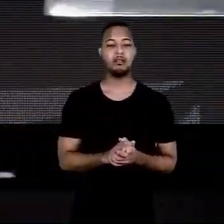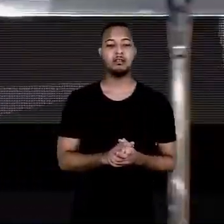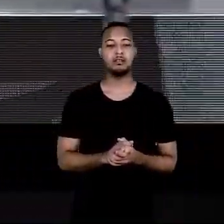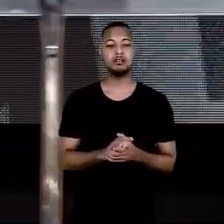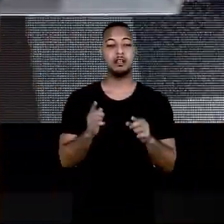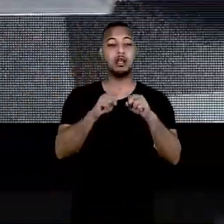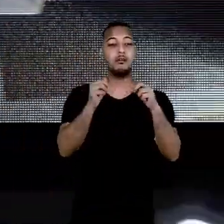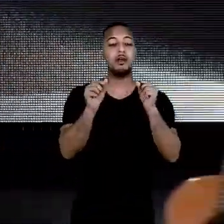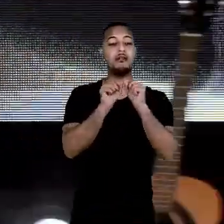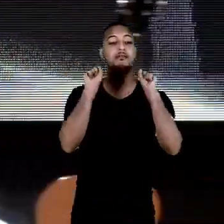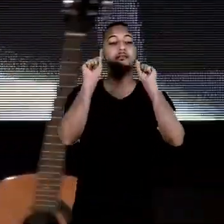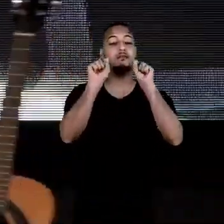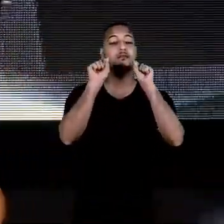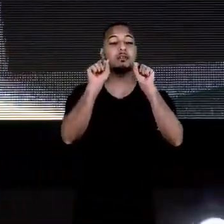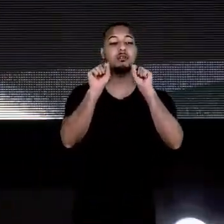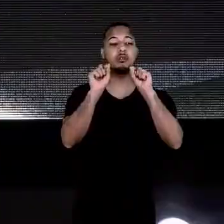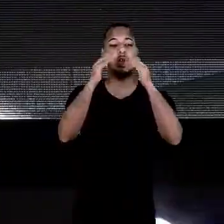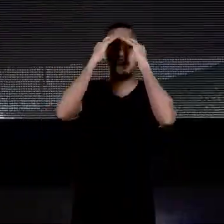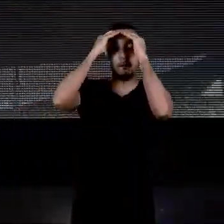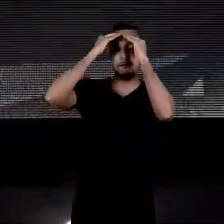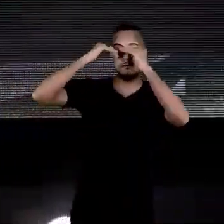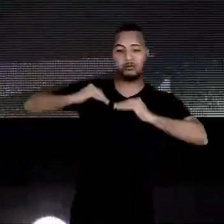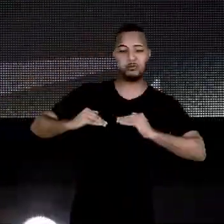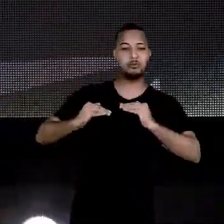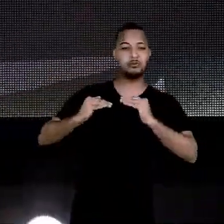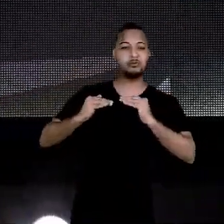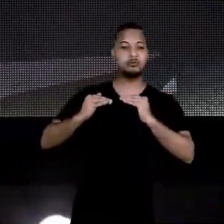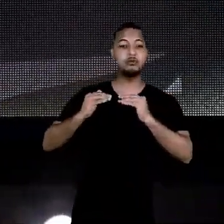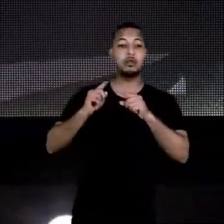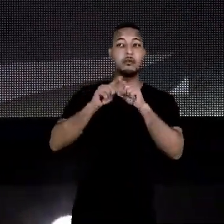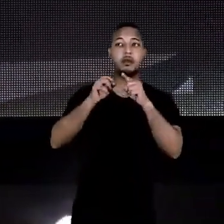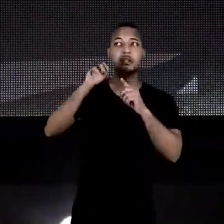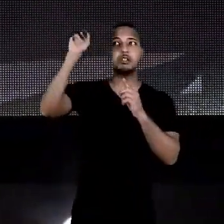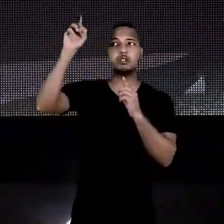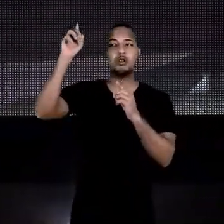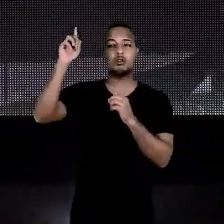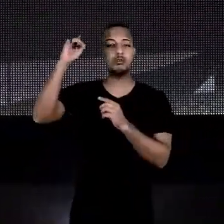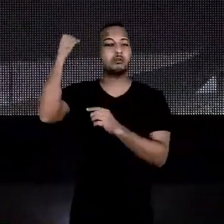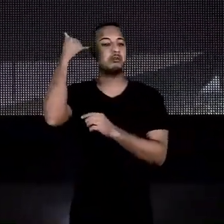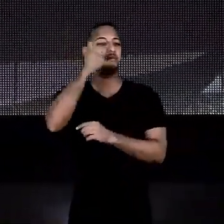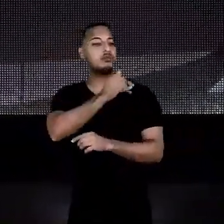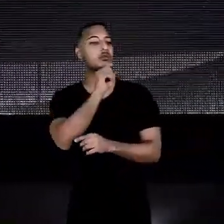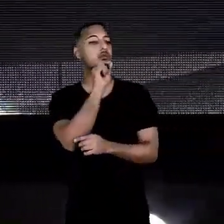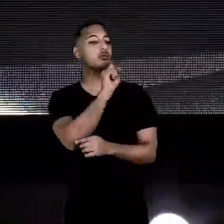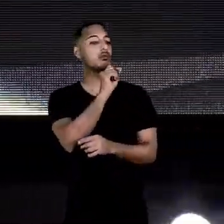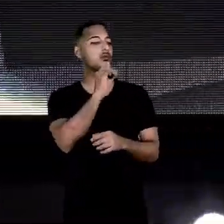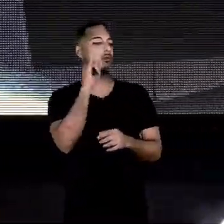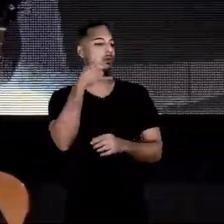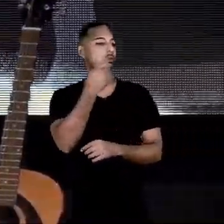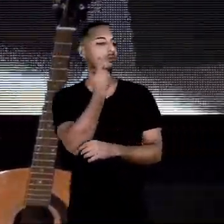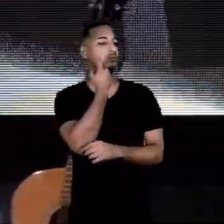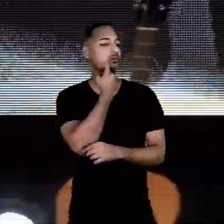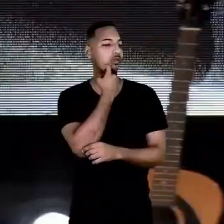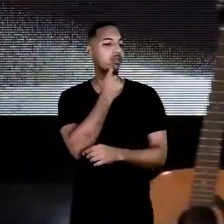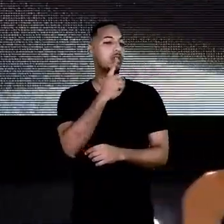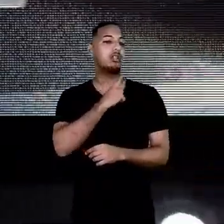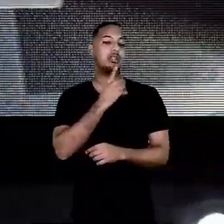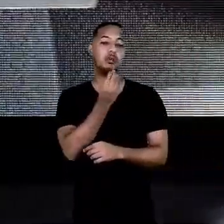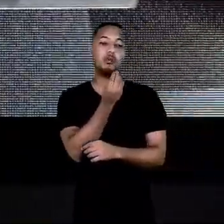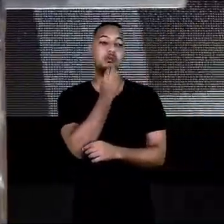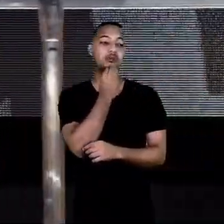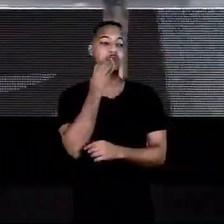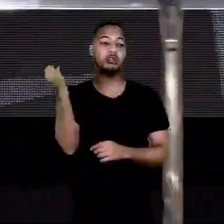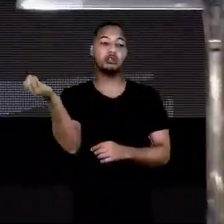Mas ele fez o quê? Desobedeceu. Mas Deus foi lá e disse: Jonas, existe uma nova chance que eu estou te